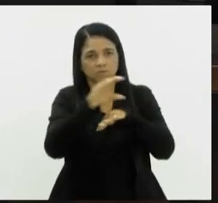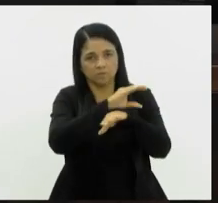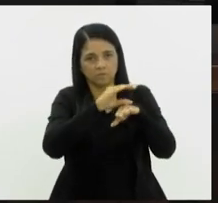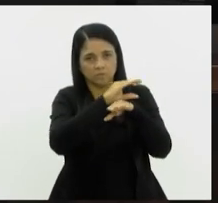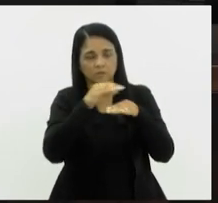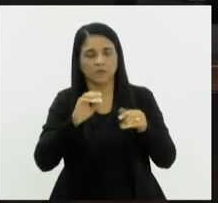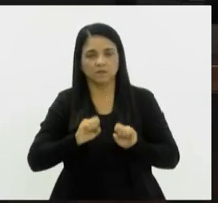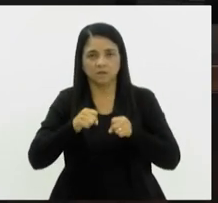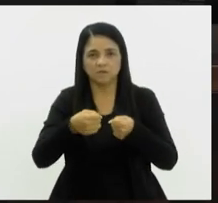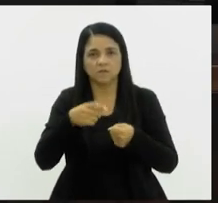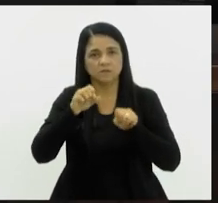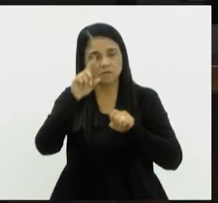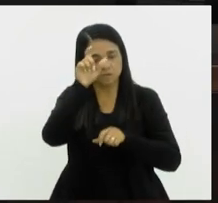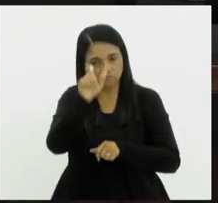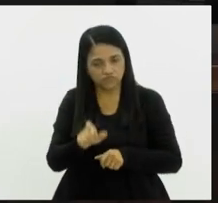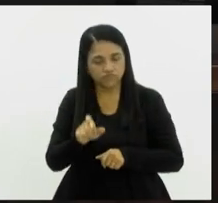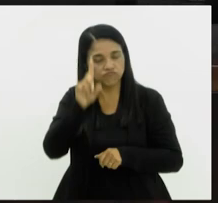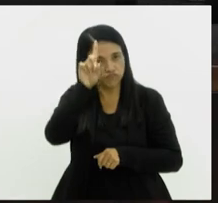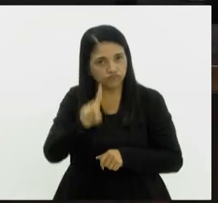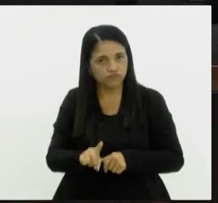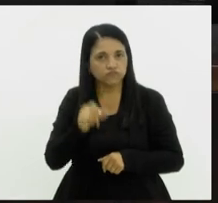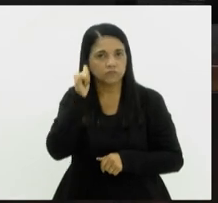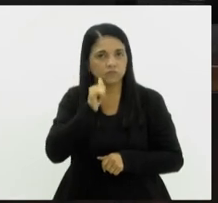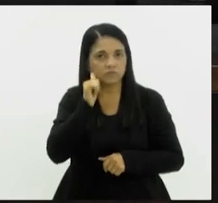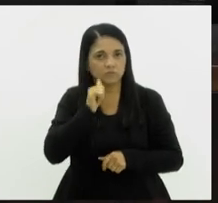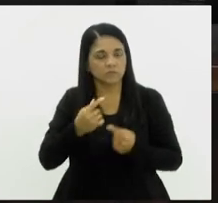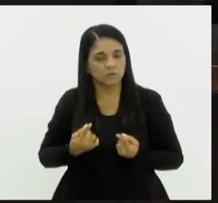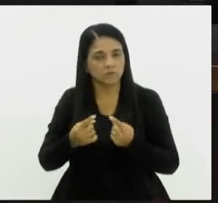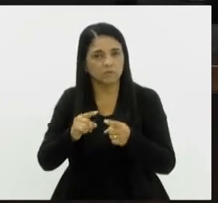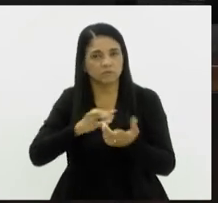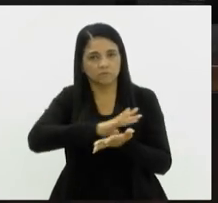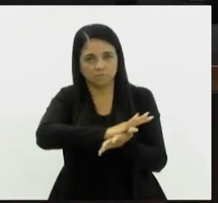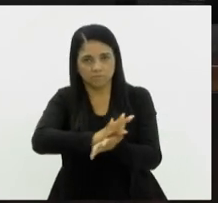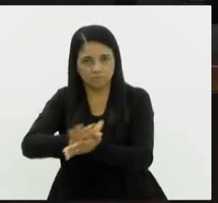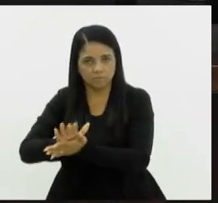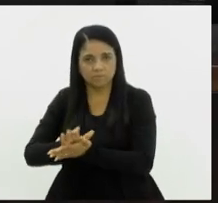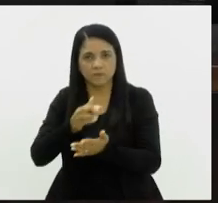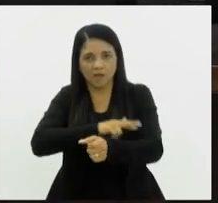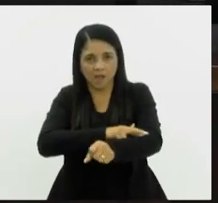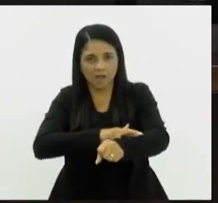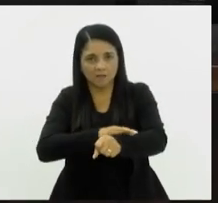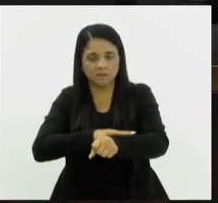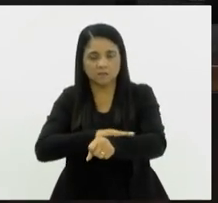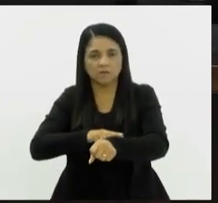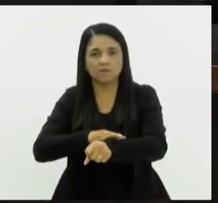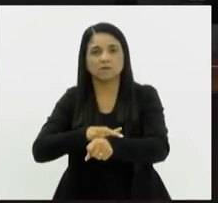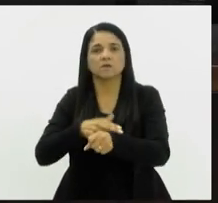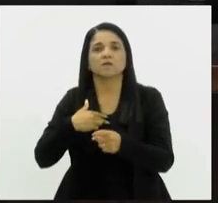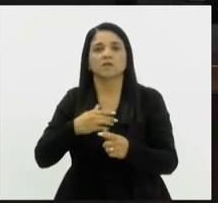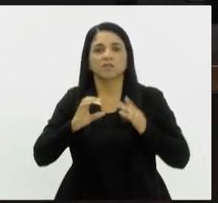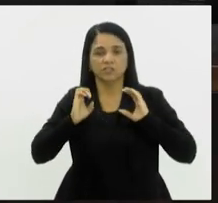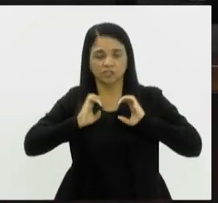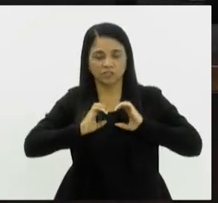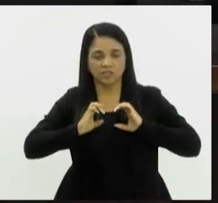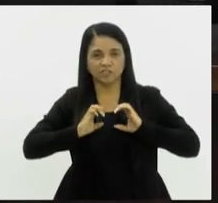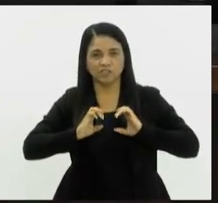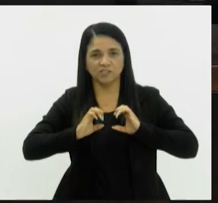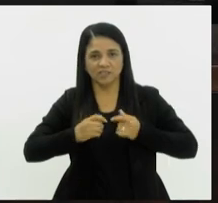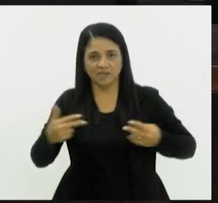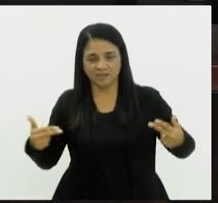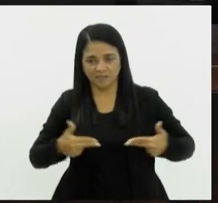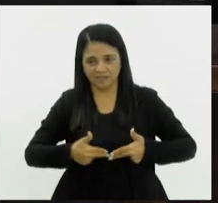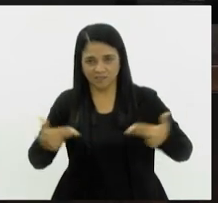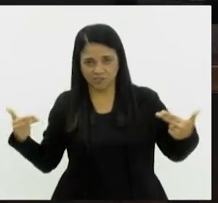de defesa dos direitos da mulher, favorável ao combate à discriminação e preconceito de raça, cor, etnia, religião e procedência